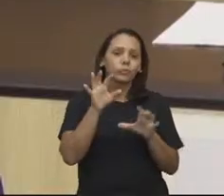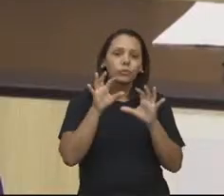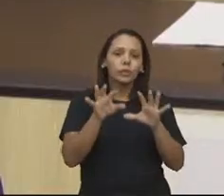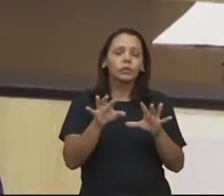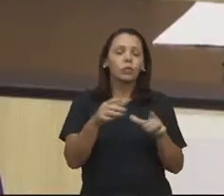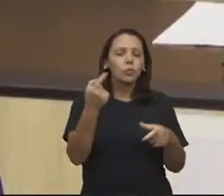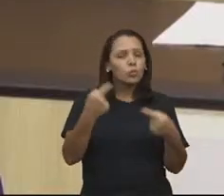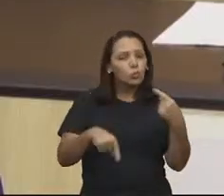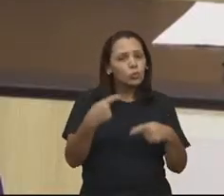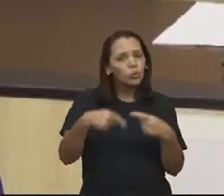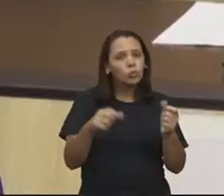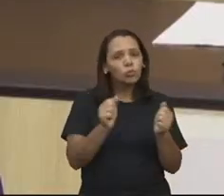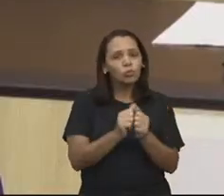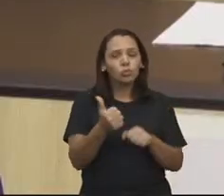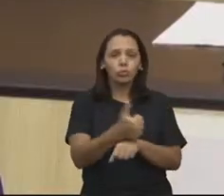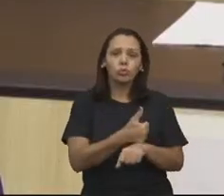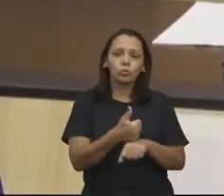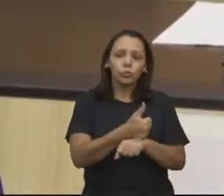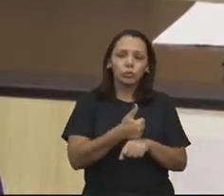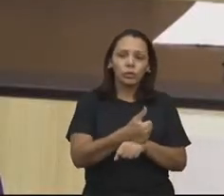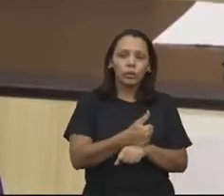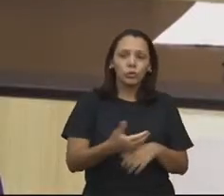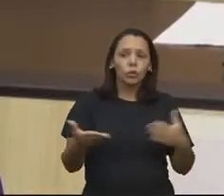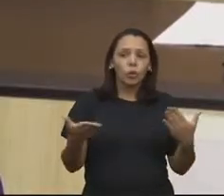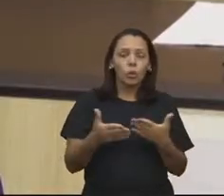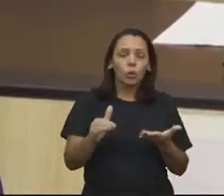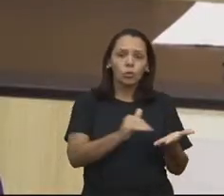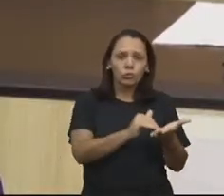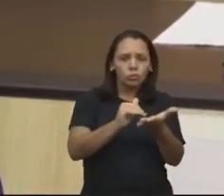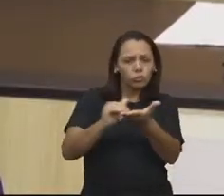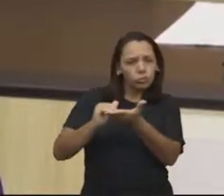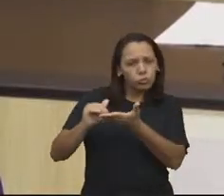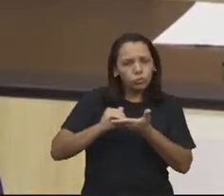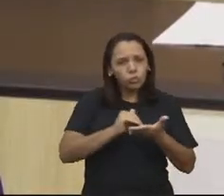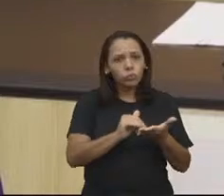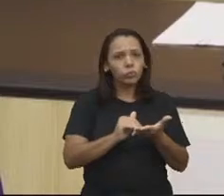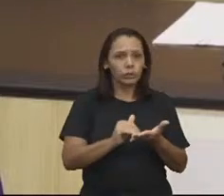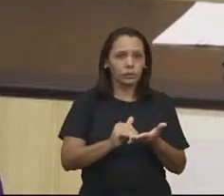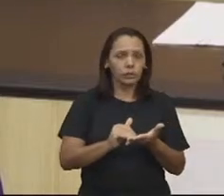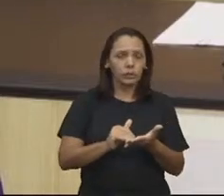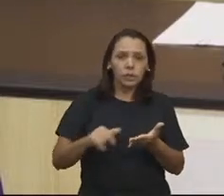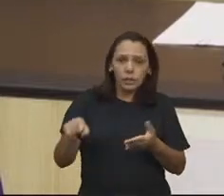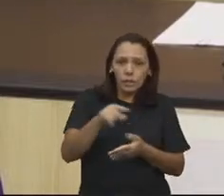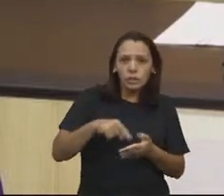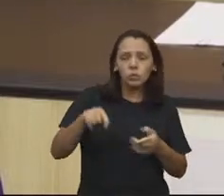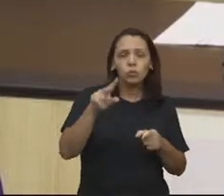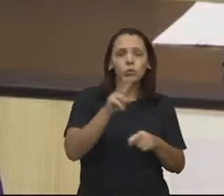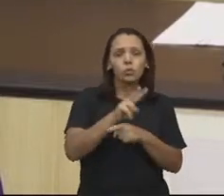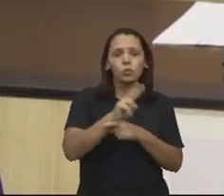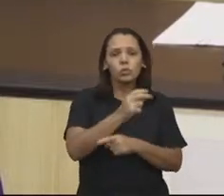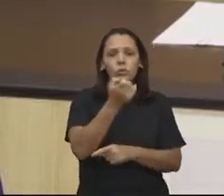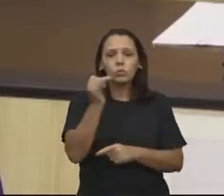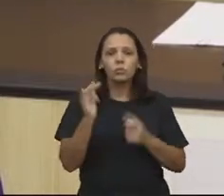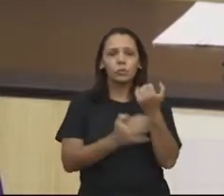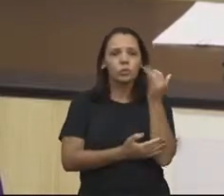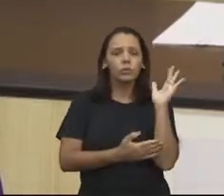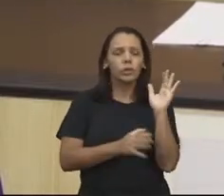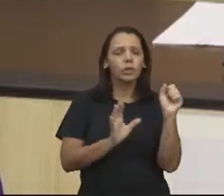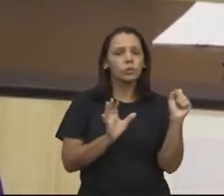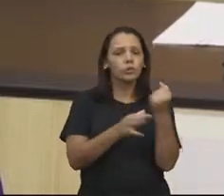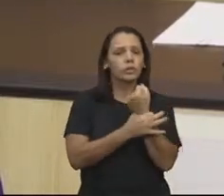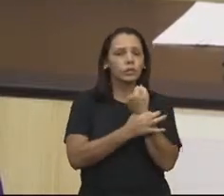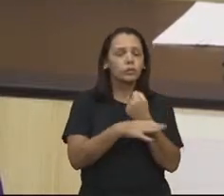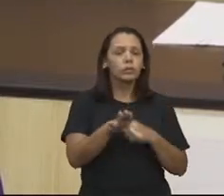possa discutir com os senhores, ouvir os senhores. Hoje está toda a secretaria aqui, né, que cuida do meio ambiente da nossa cidade, que cuida da segurança